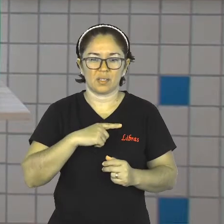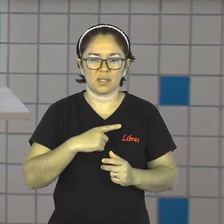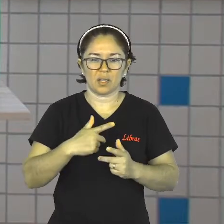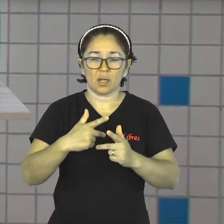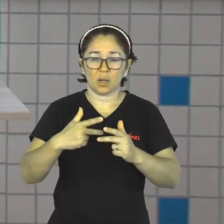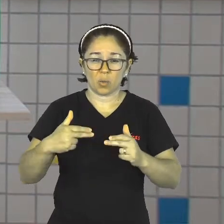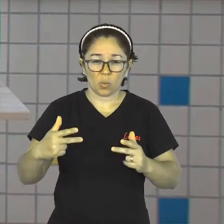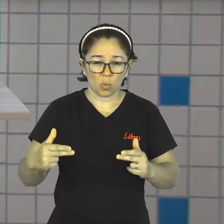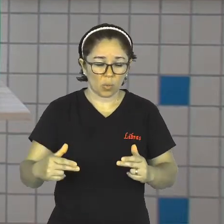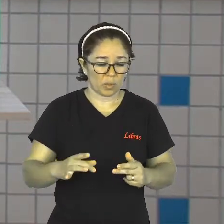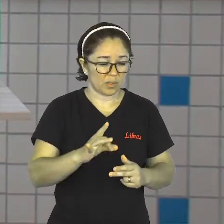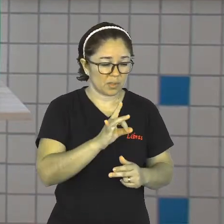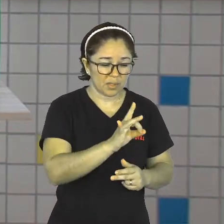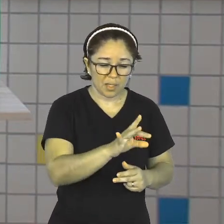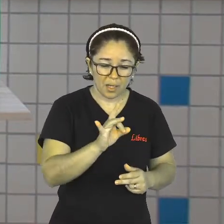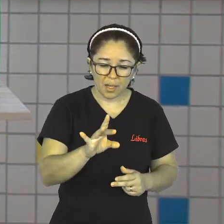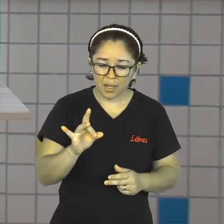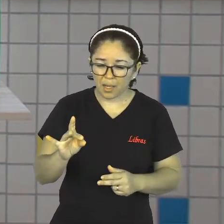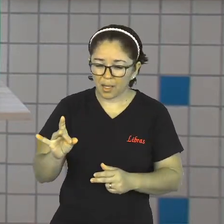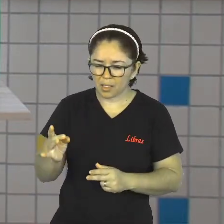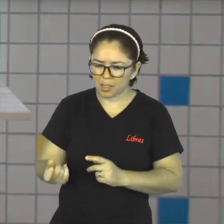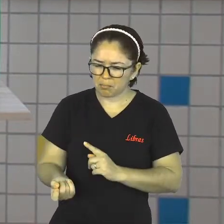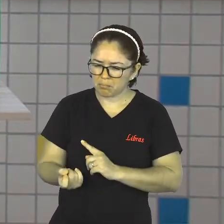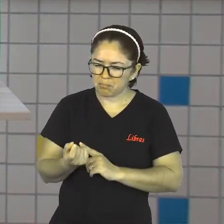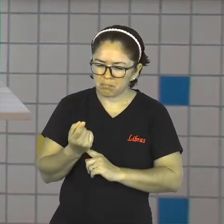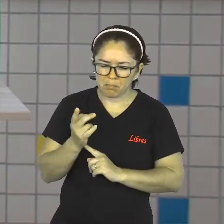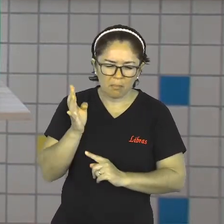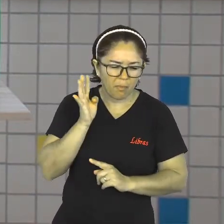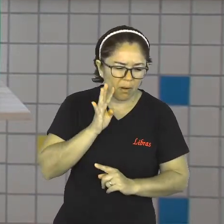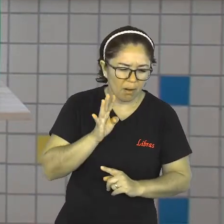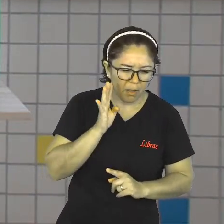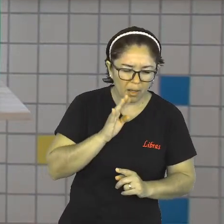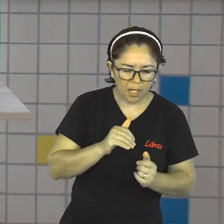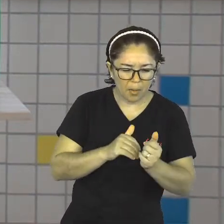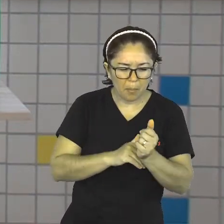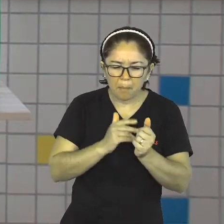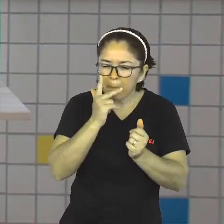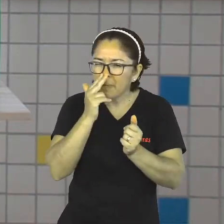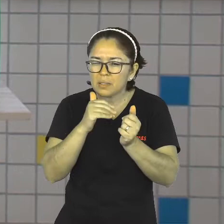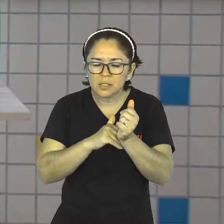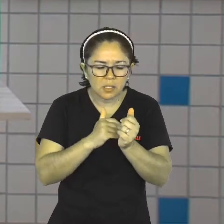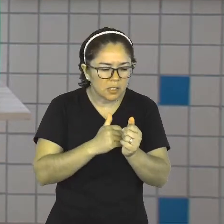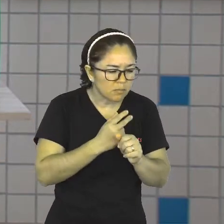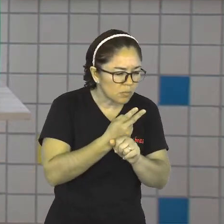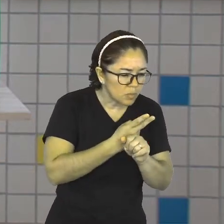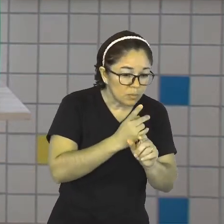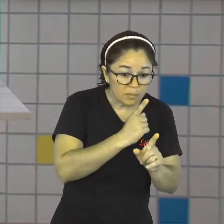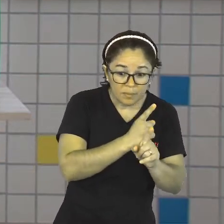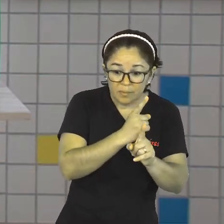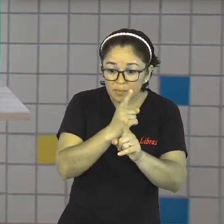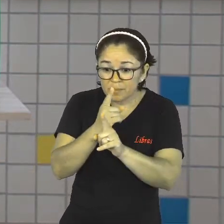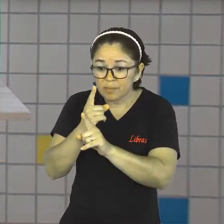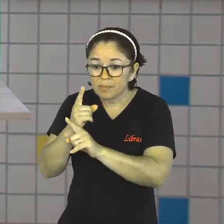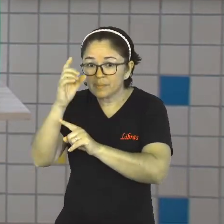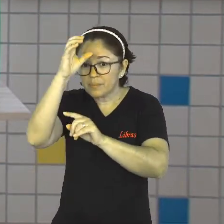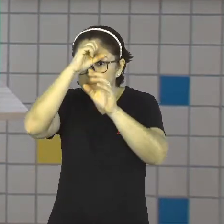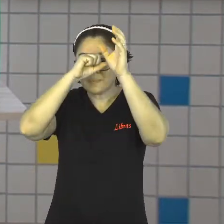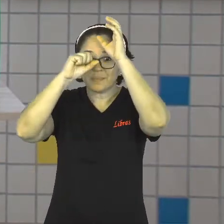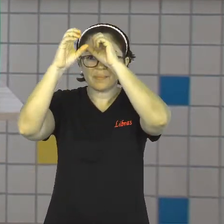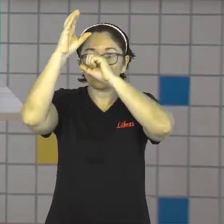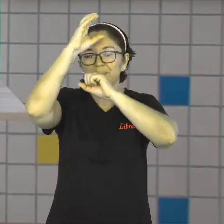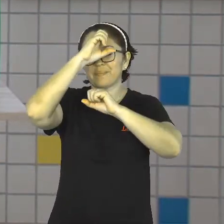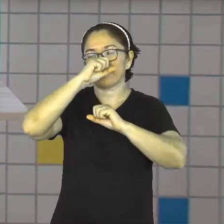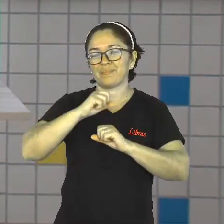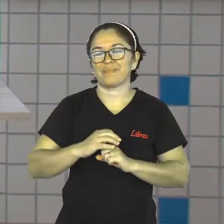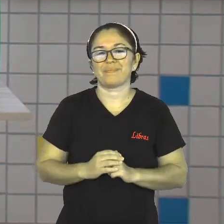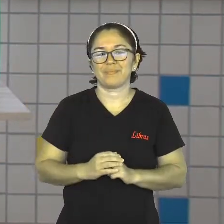o seu segredo, e nós vamos descobrindo, aprendendo, não é mesmo? O mundo tem